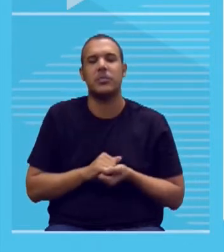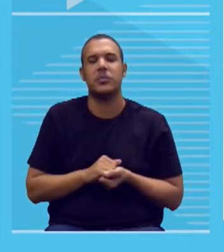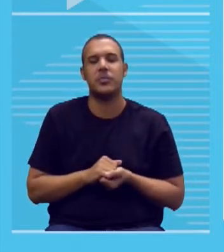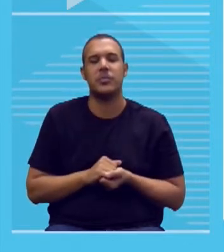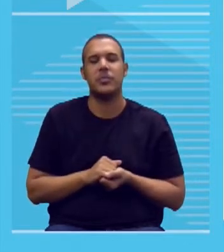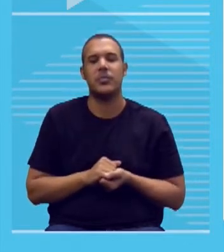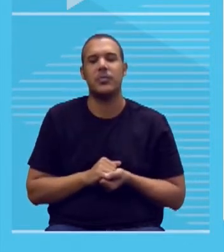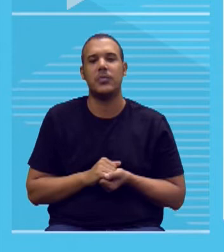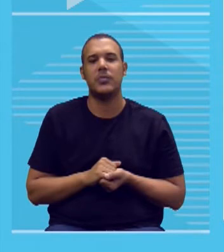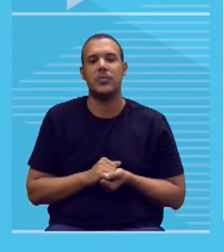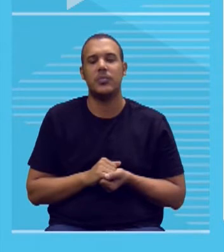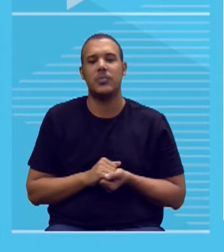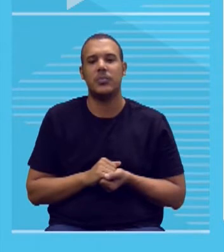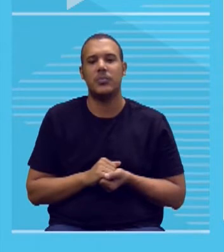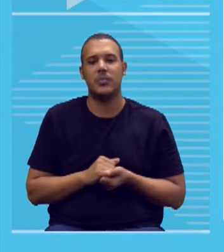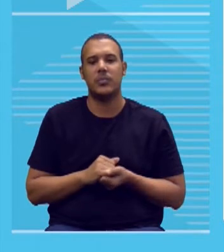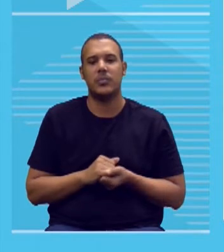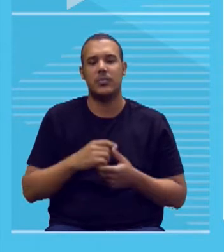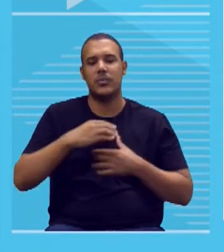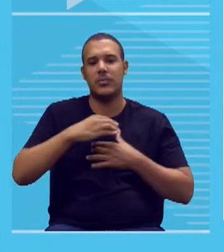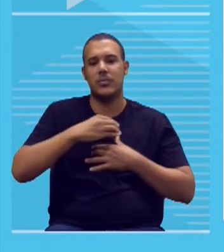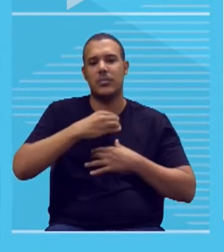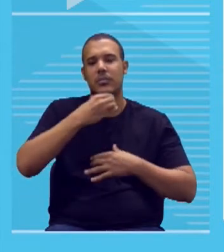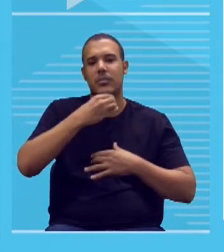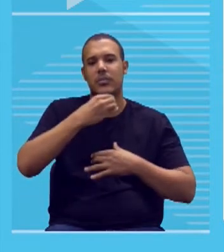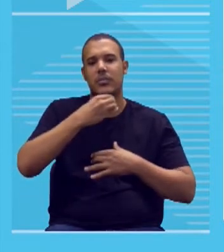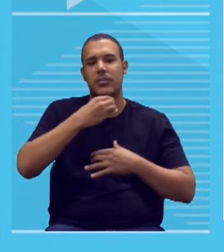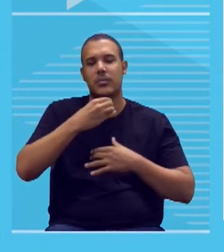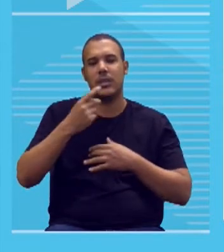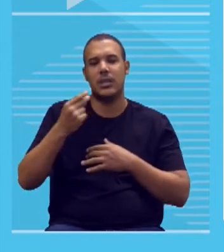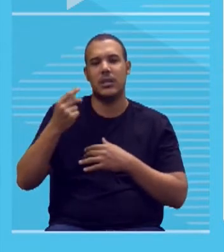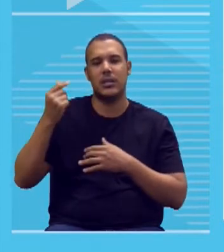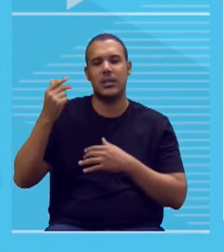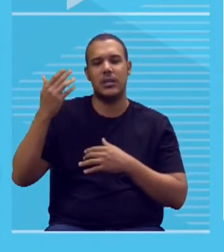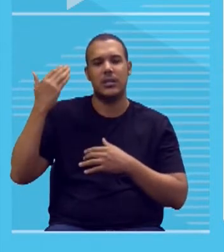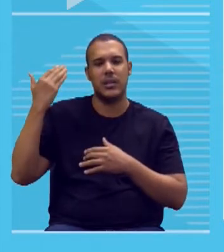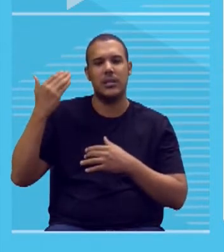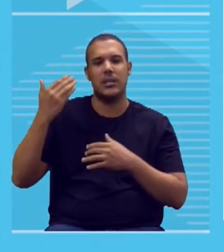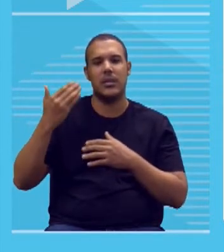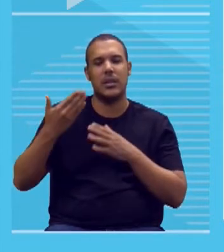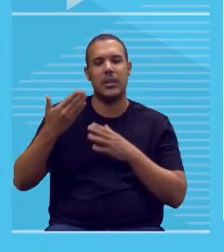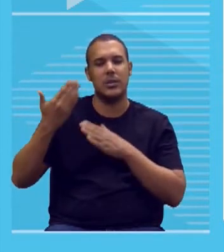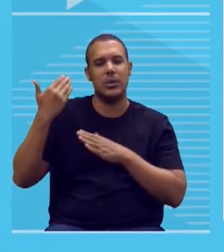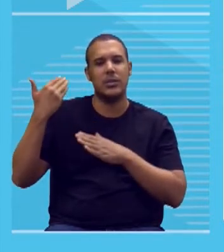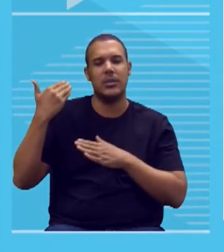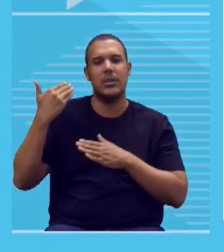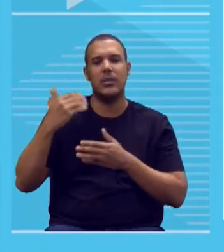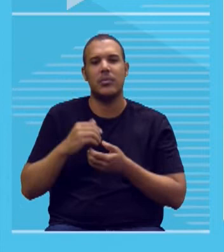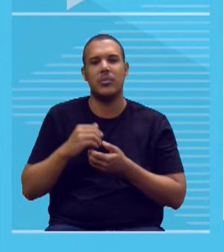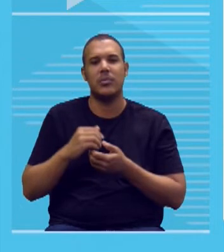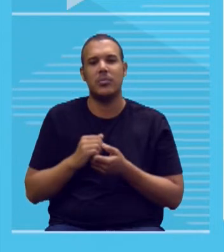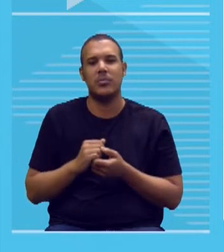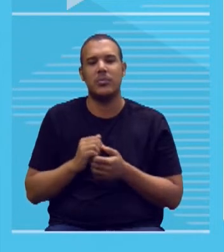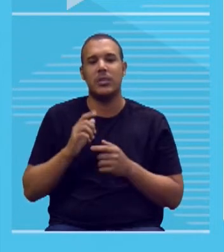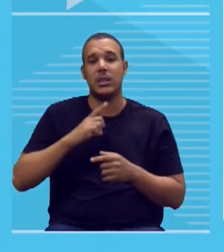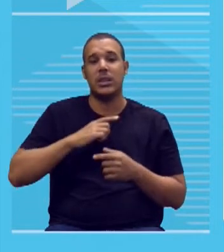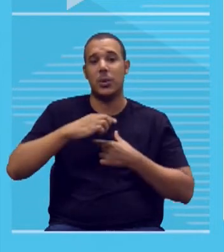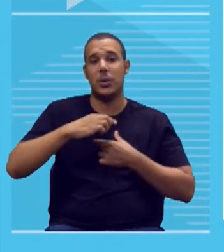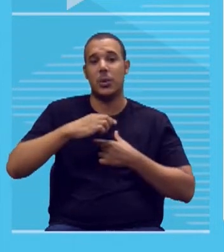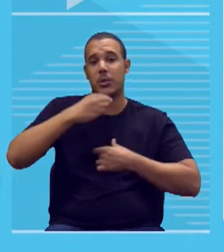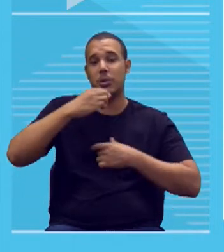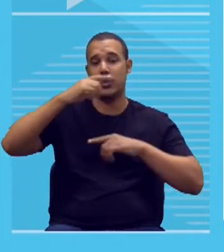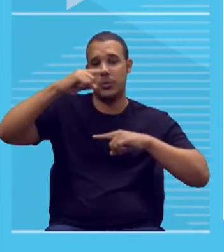maravilhosas essa girafinhas seus antepassados seus ancestrais apresentavam